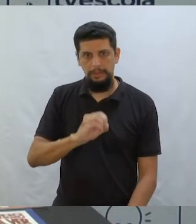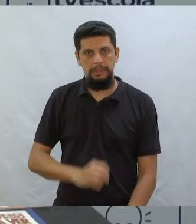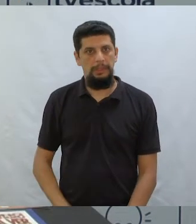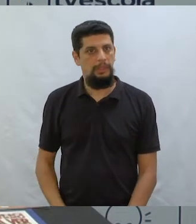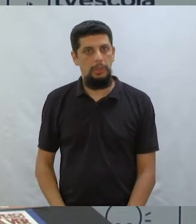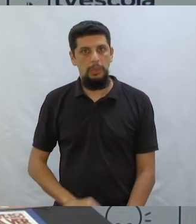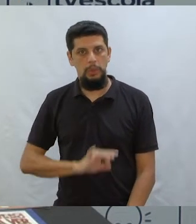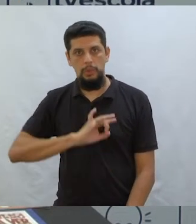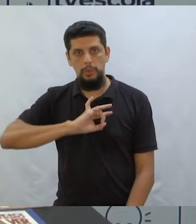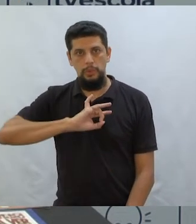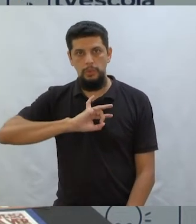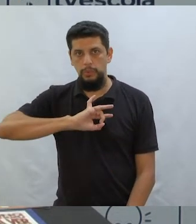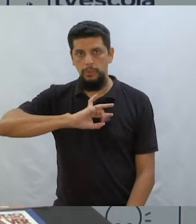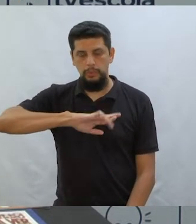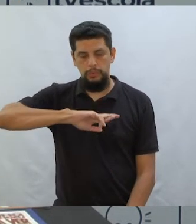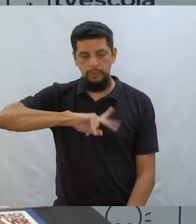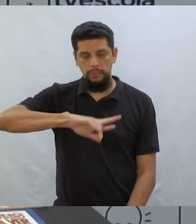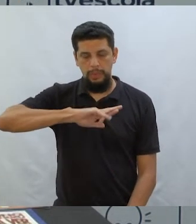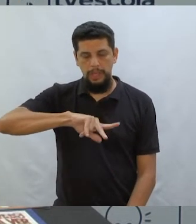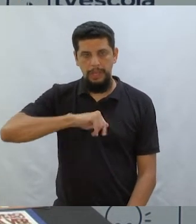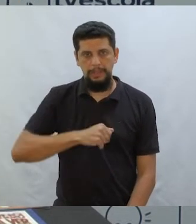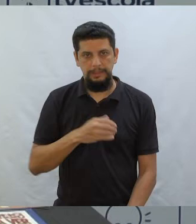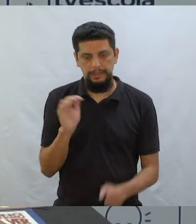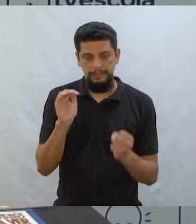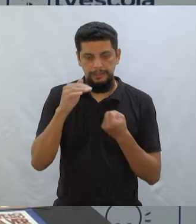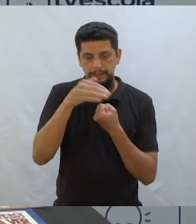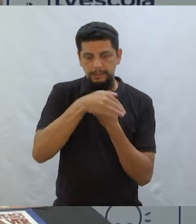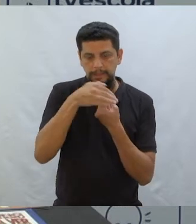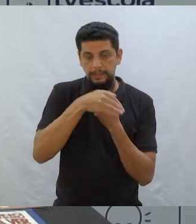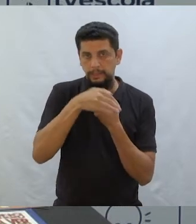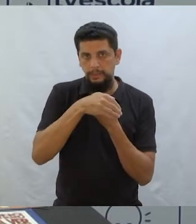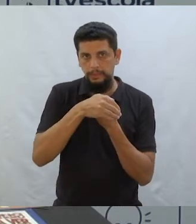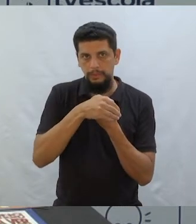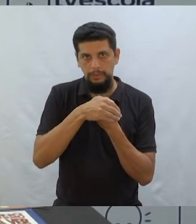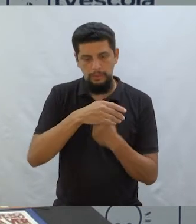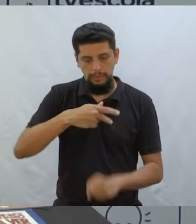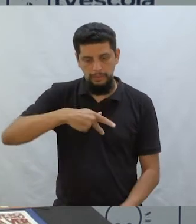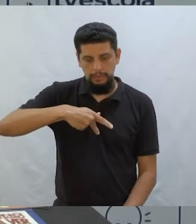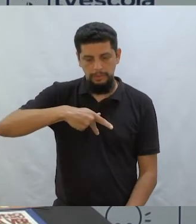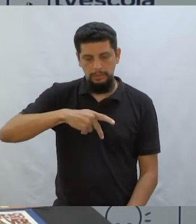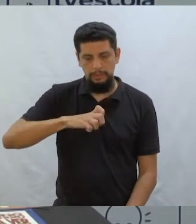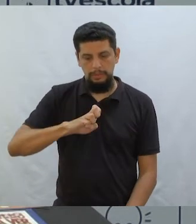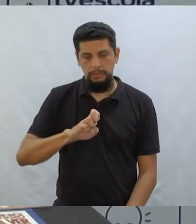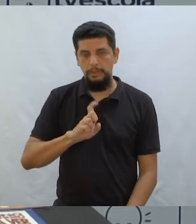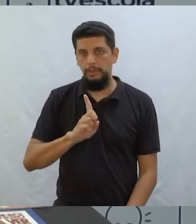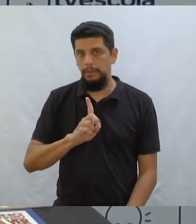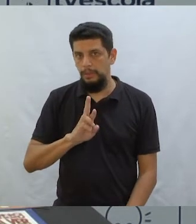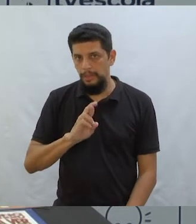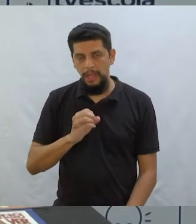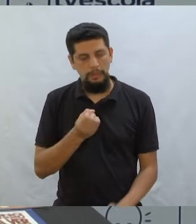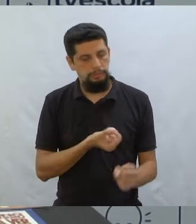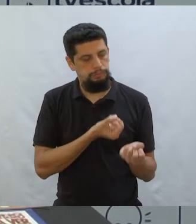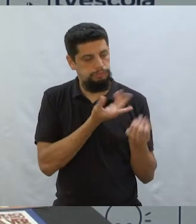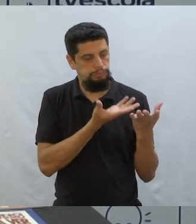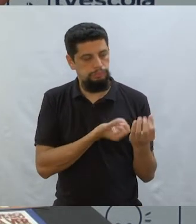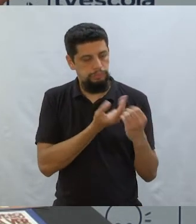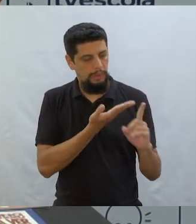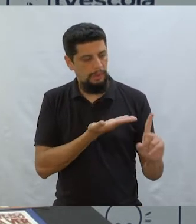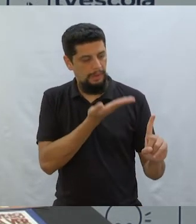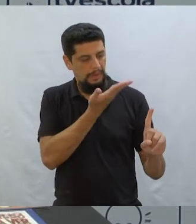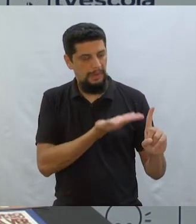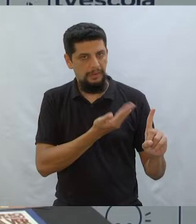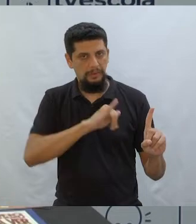vai mais ser segredo do Pedrinho ele vai contar ele contou ali pro seu melhor amigo